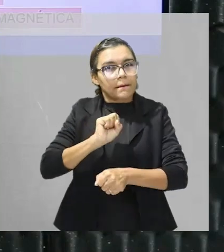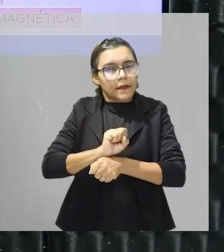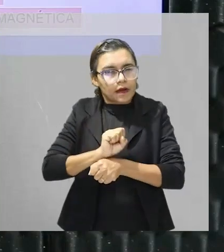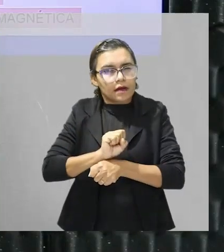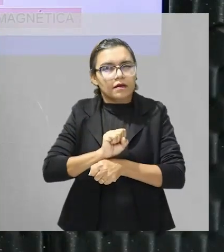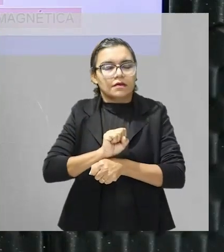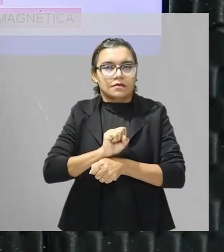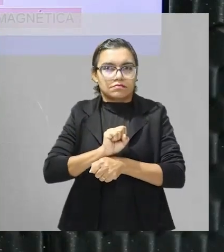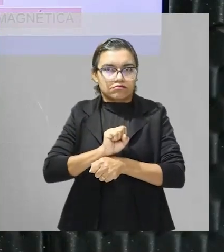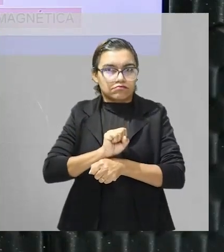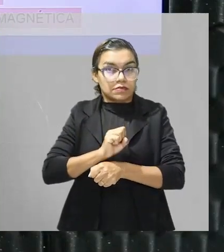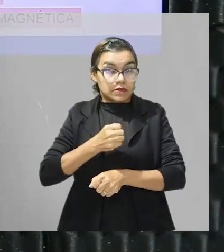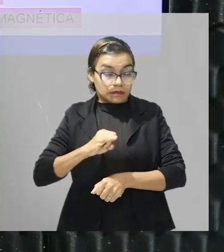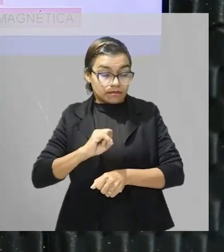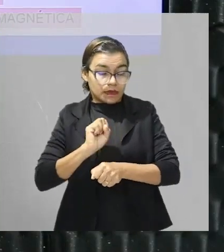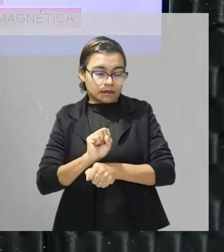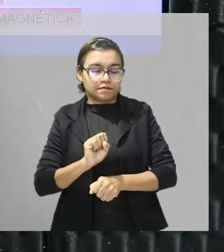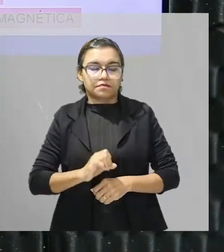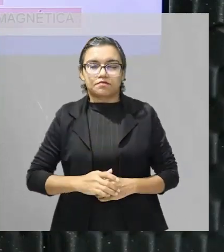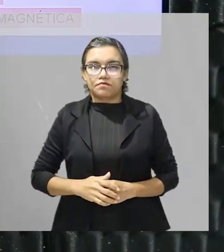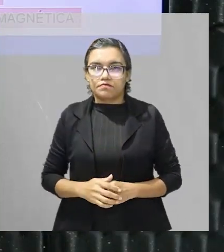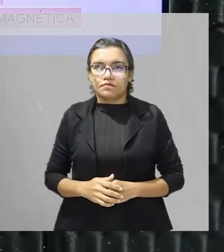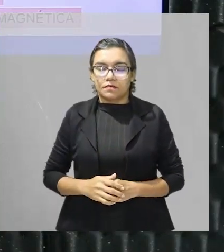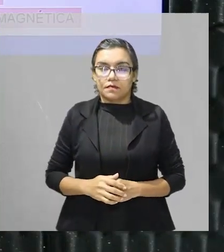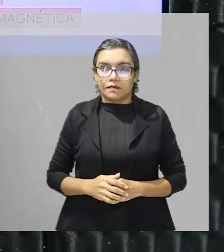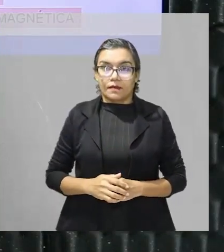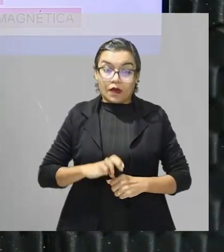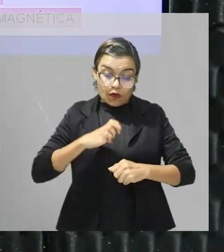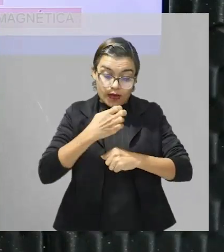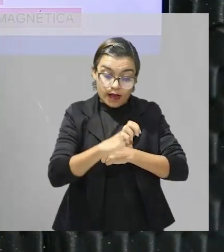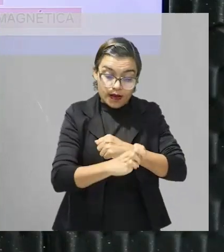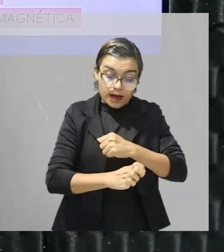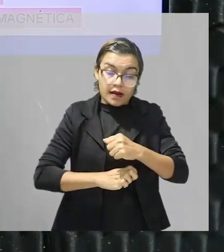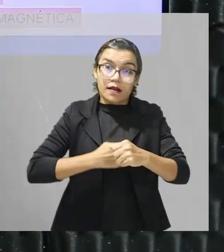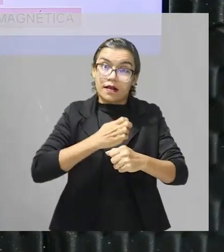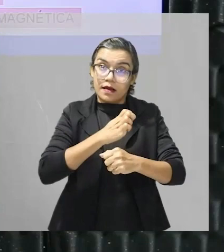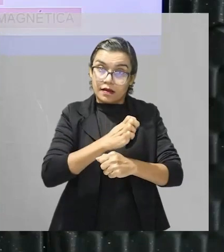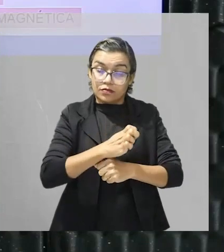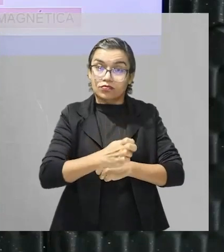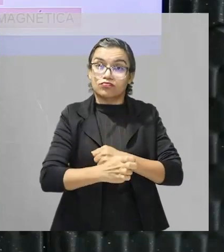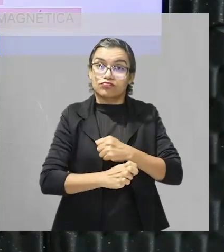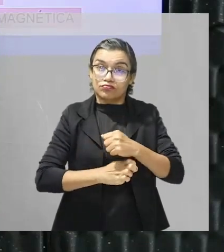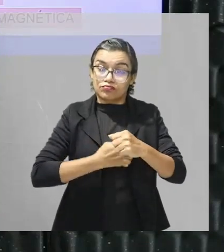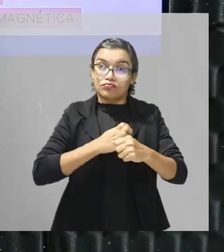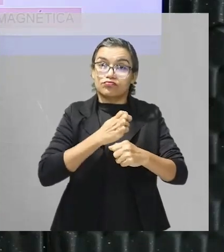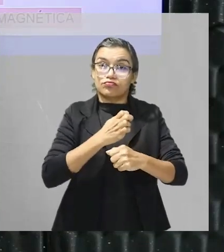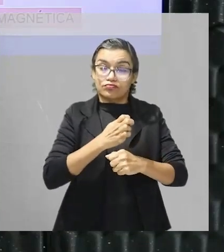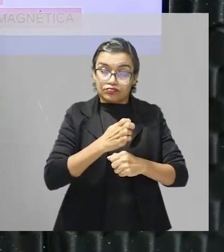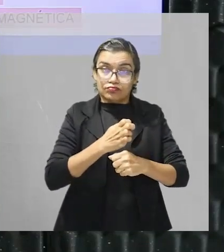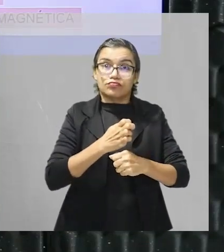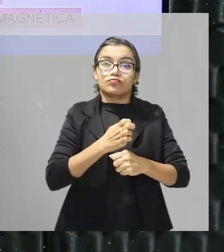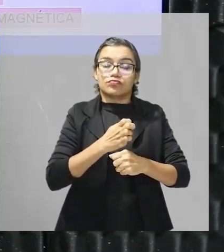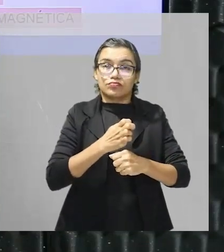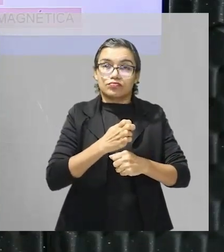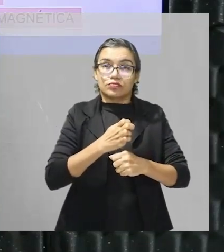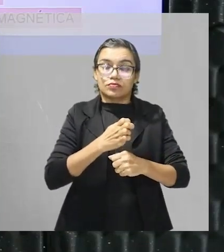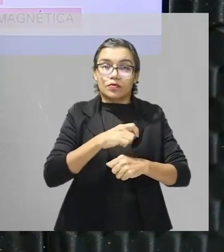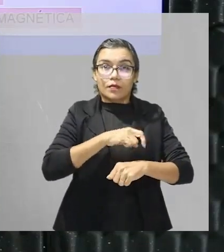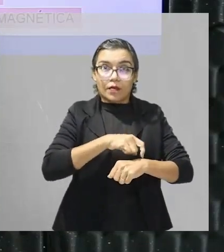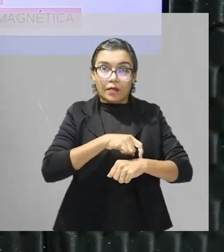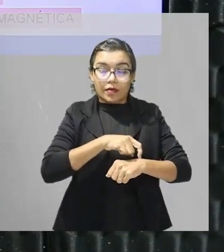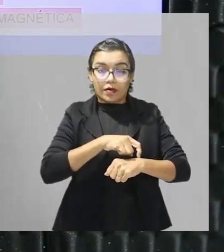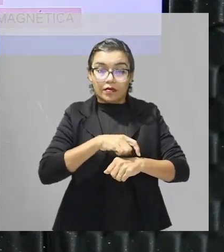parar o fornecimento de energia esses elétrons vão devolver essa energia que receberam